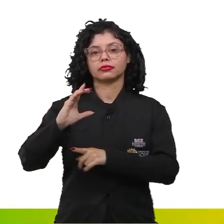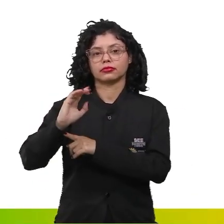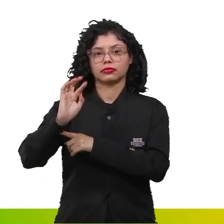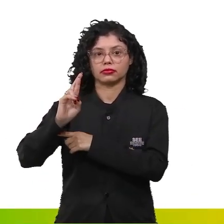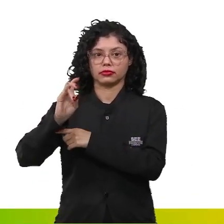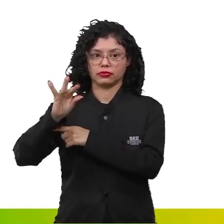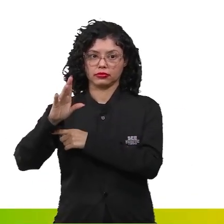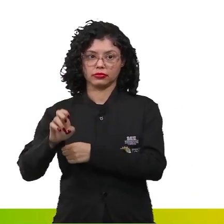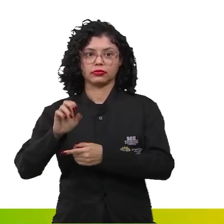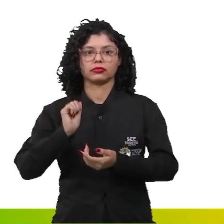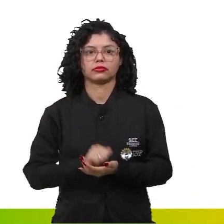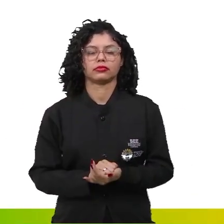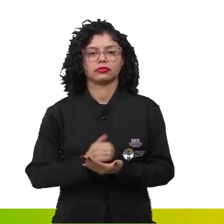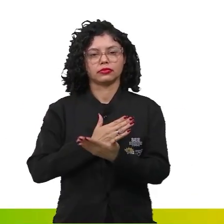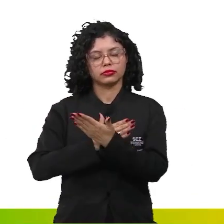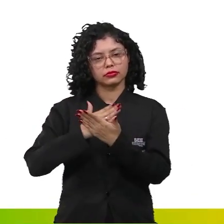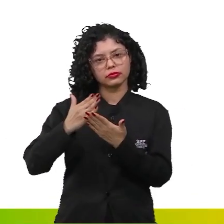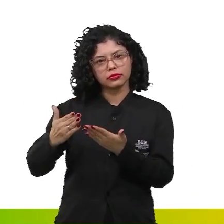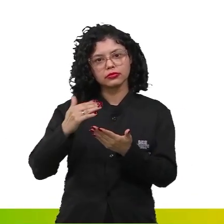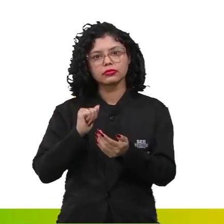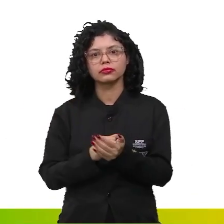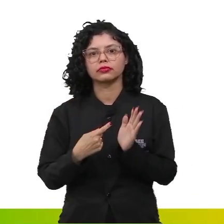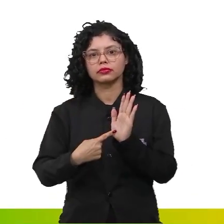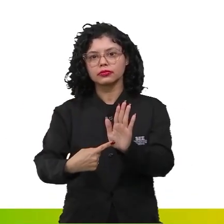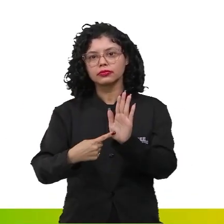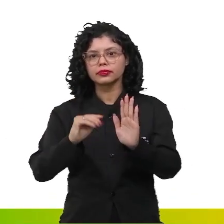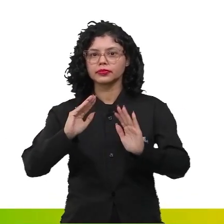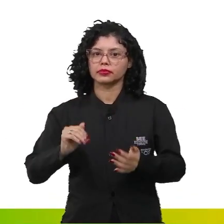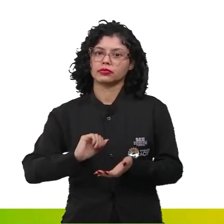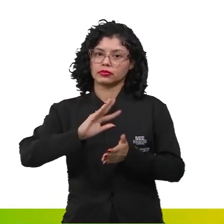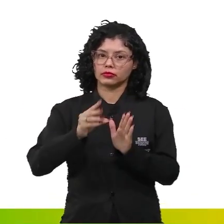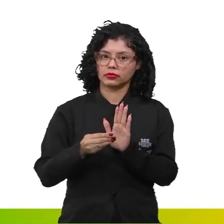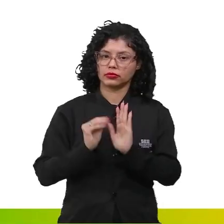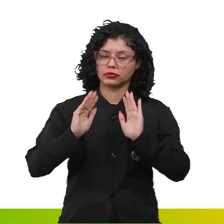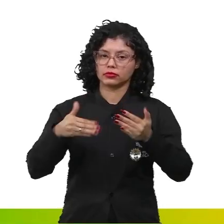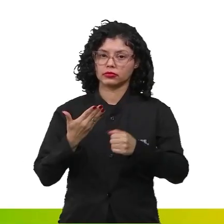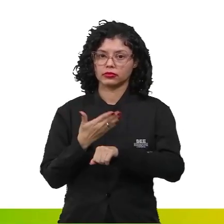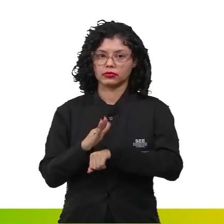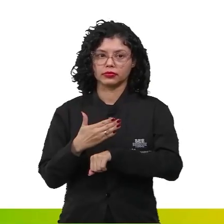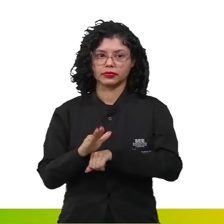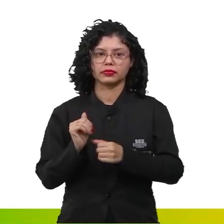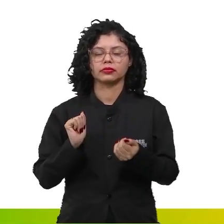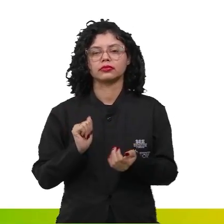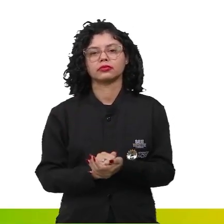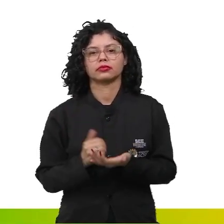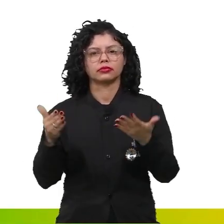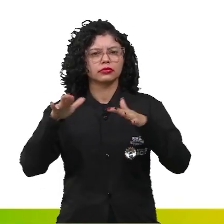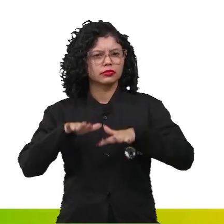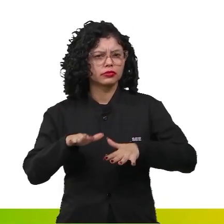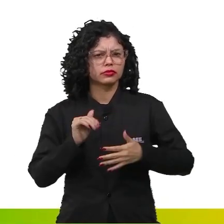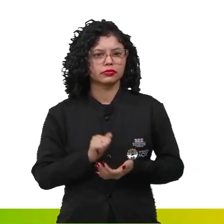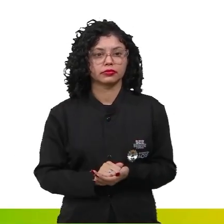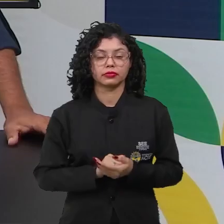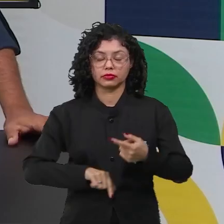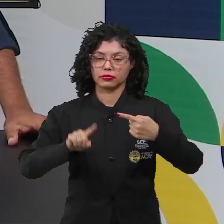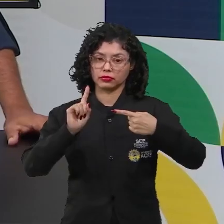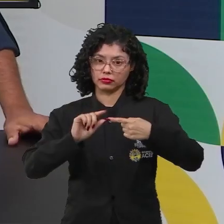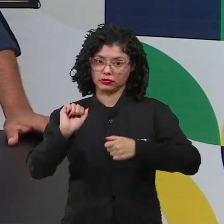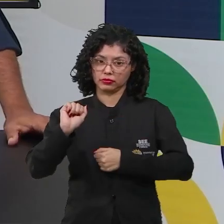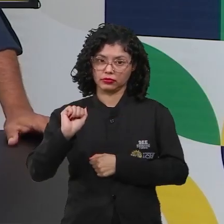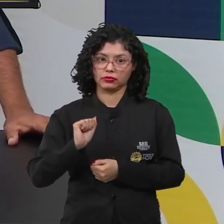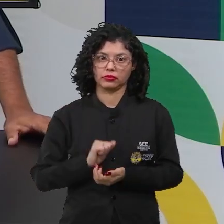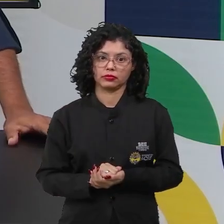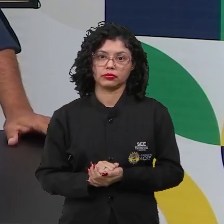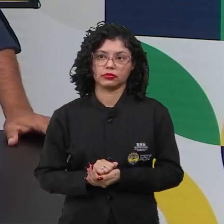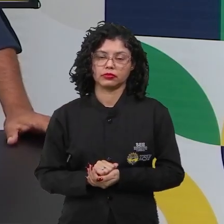cadeirantes. Essa iniciativa representa a aplicação de qual princípio das práticas corporais inclusivas? Então,